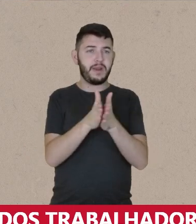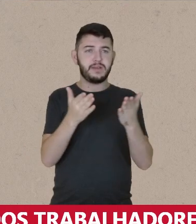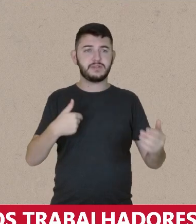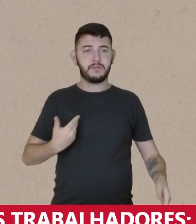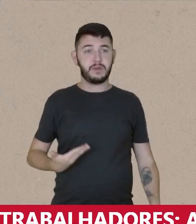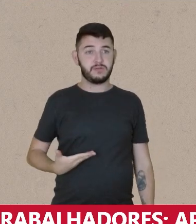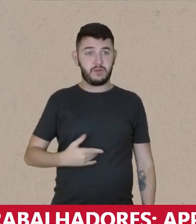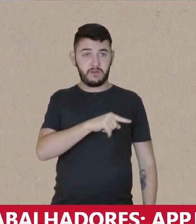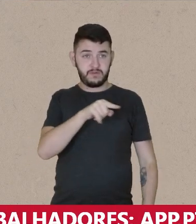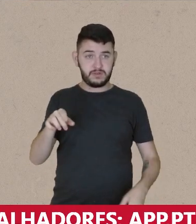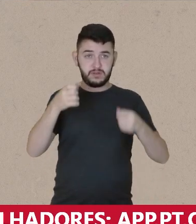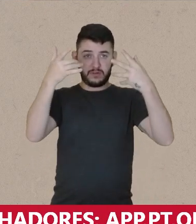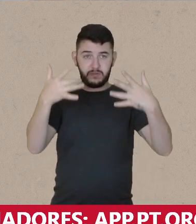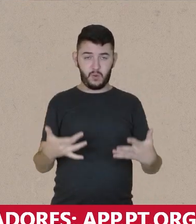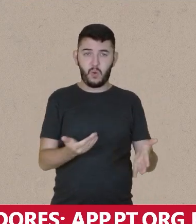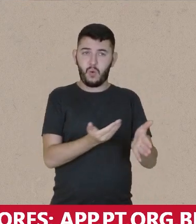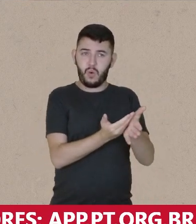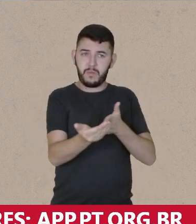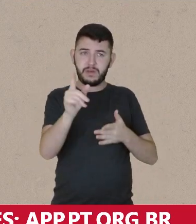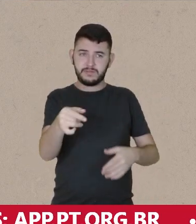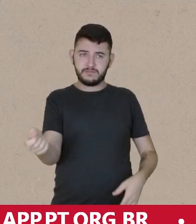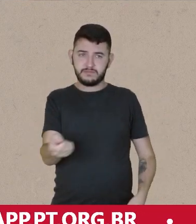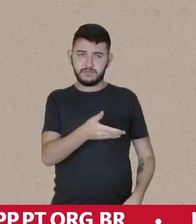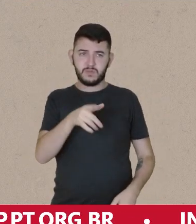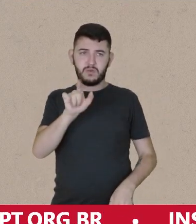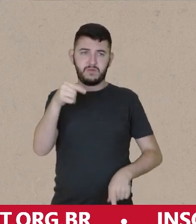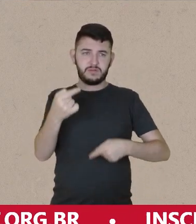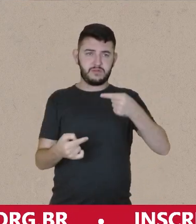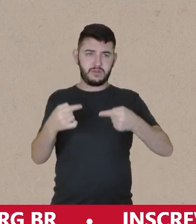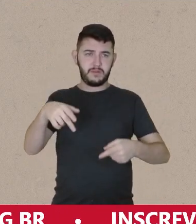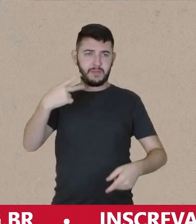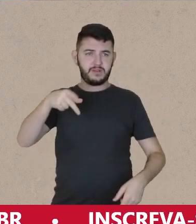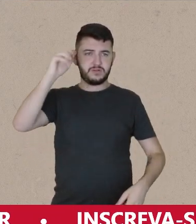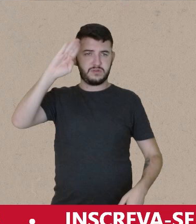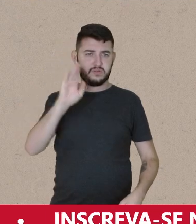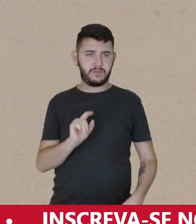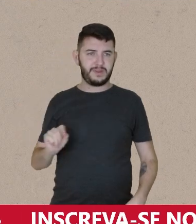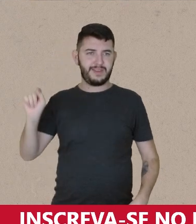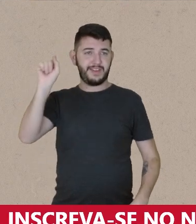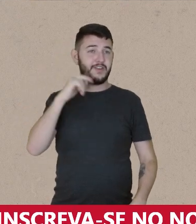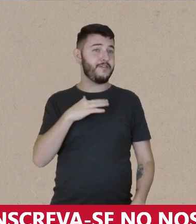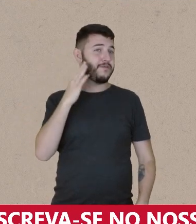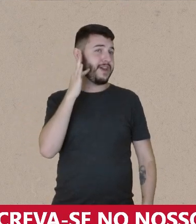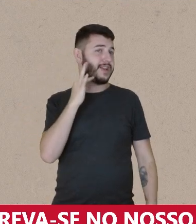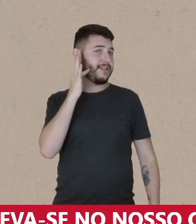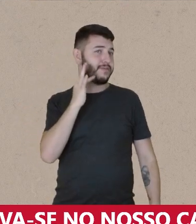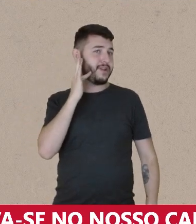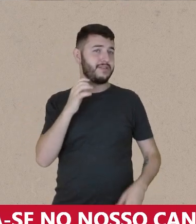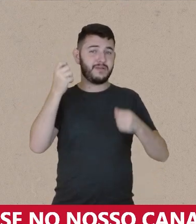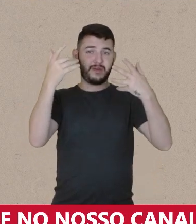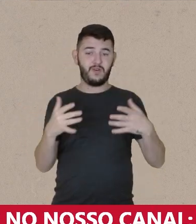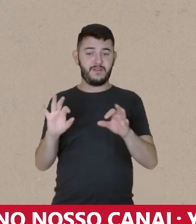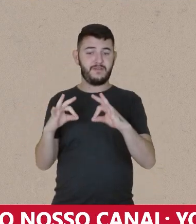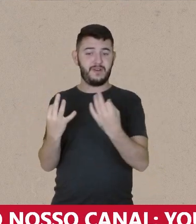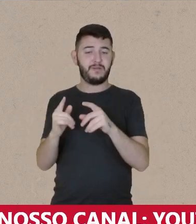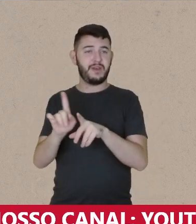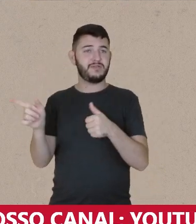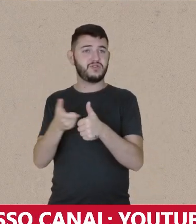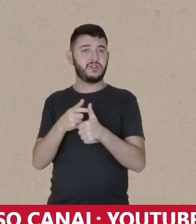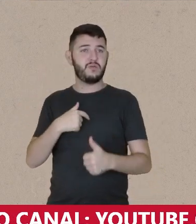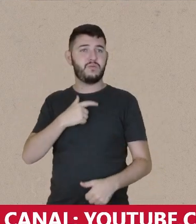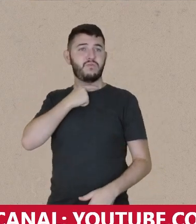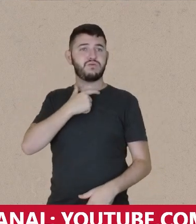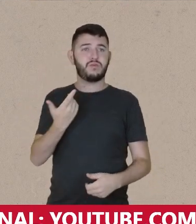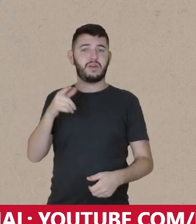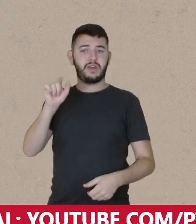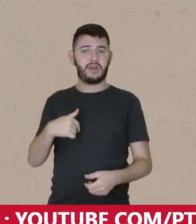no começo, é recente o debate no Brasil, e como o Fernando Brasil falou, as famílias estão endividadas para comprar comida. Então,